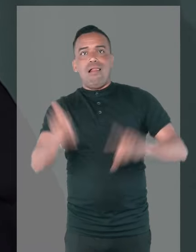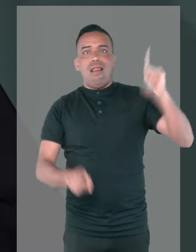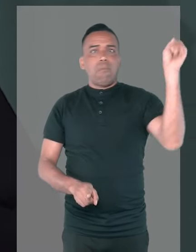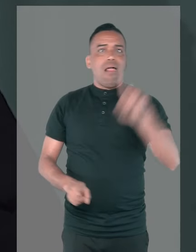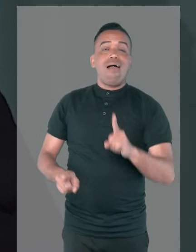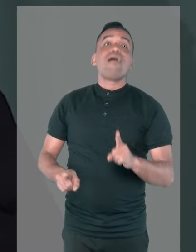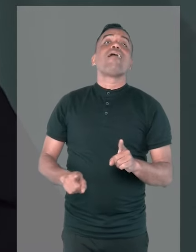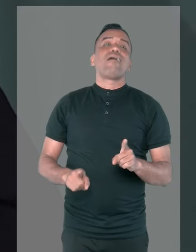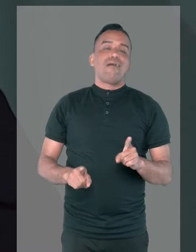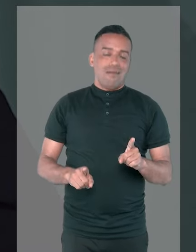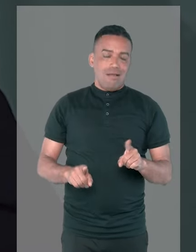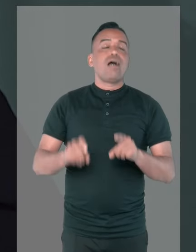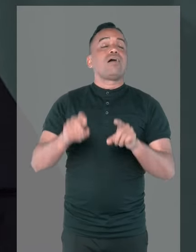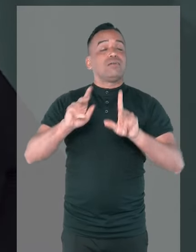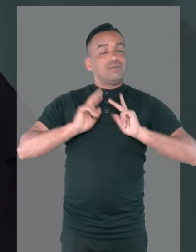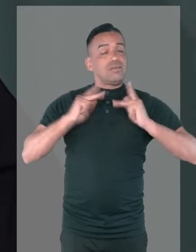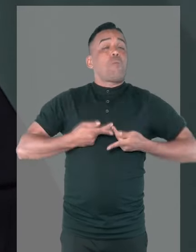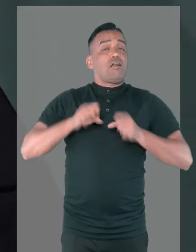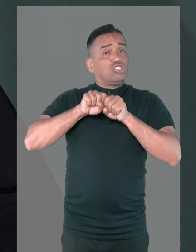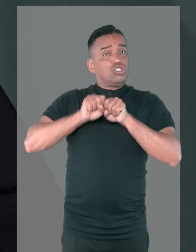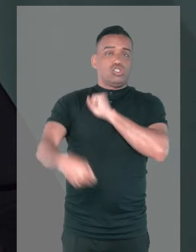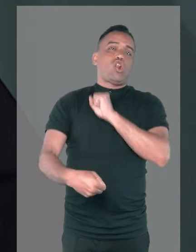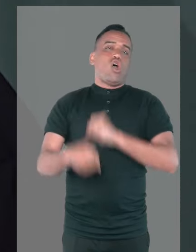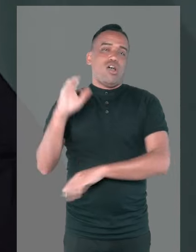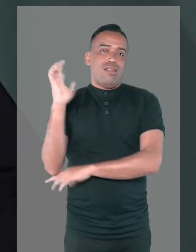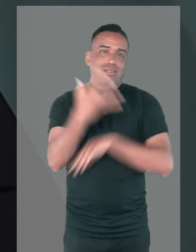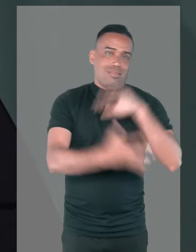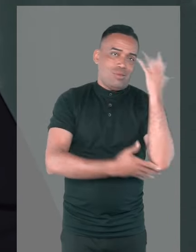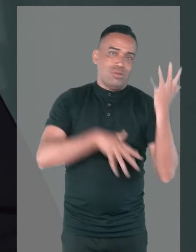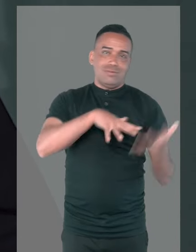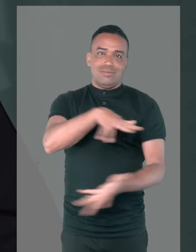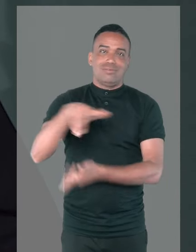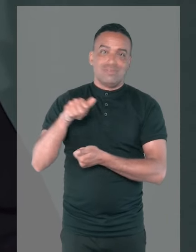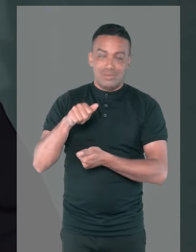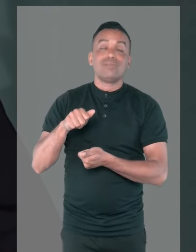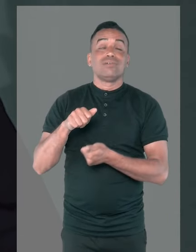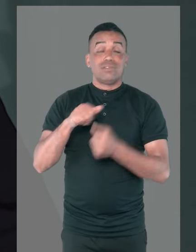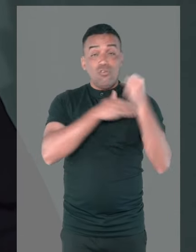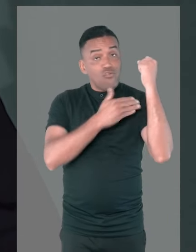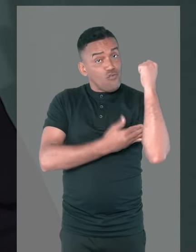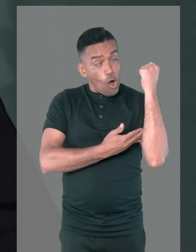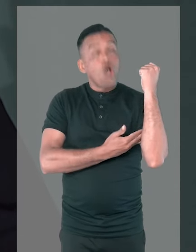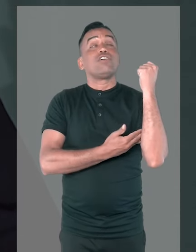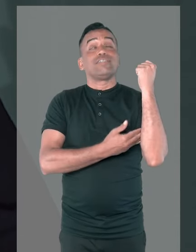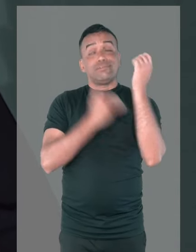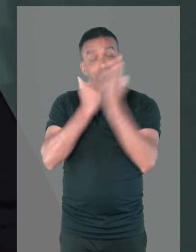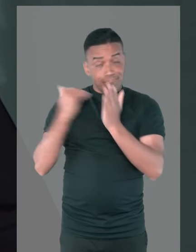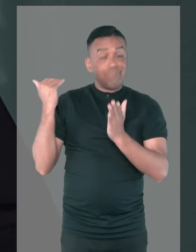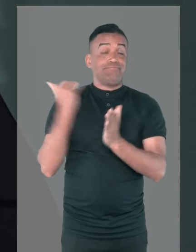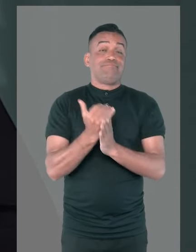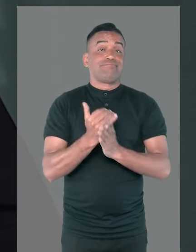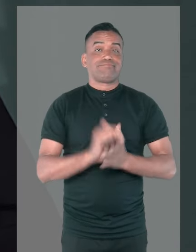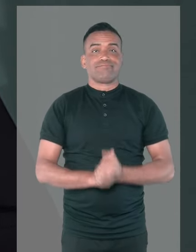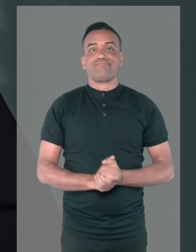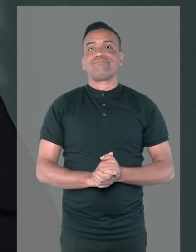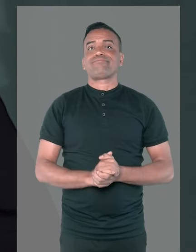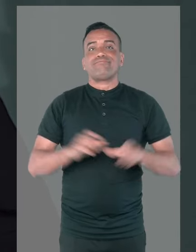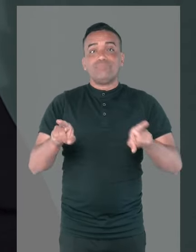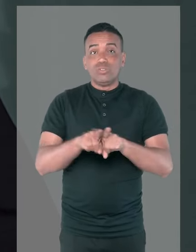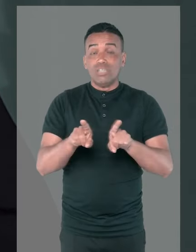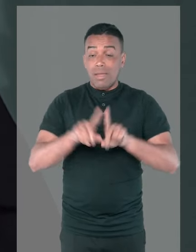destruidor, ou seja, a sua potência adquiriu esse nível. E, portanto, os homens também, nos